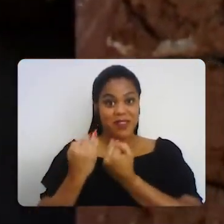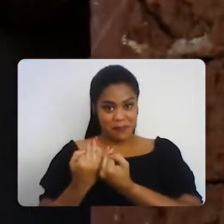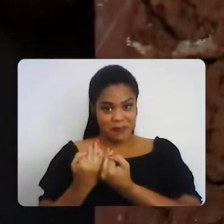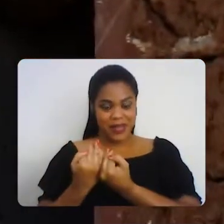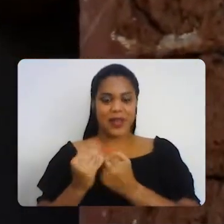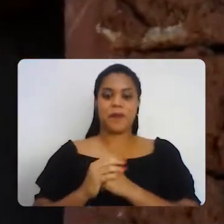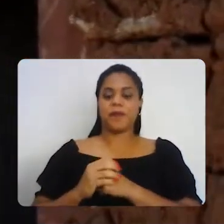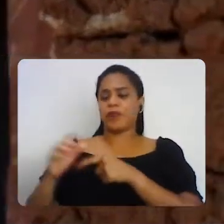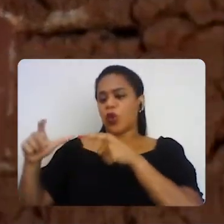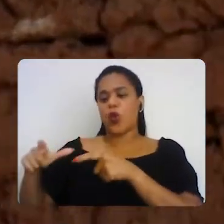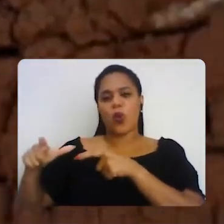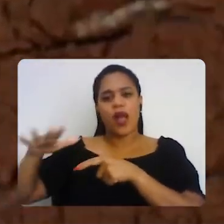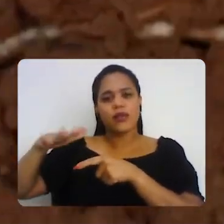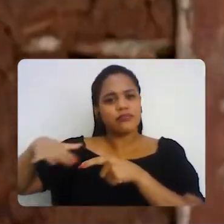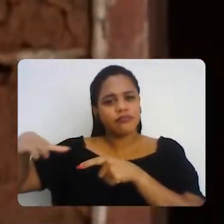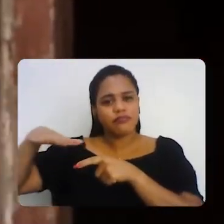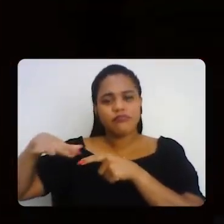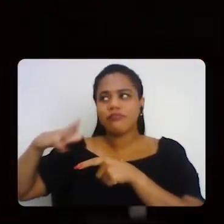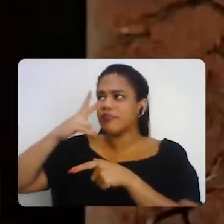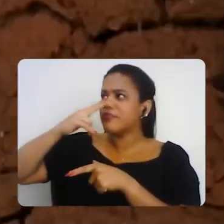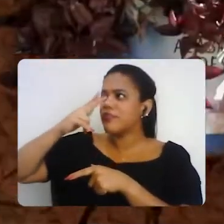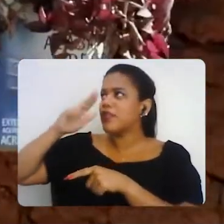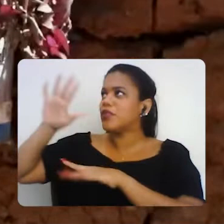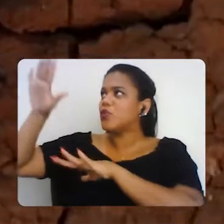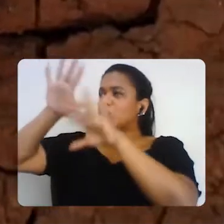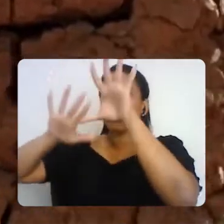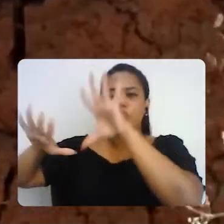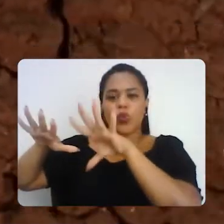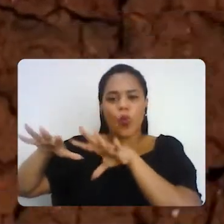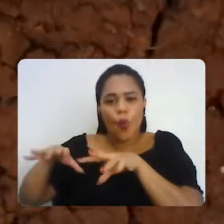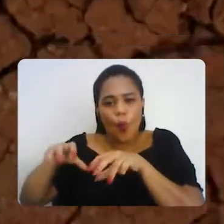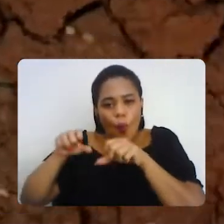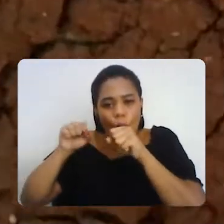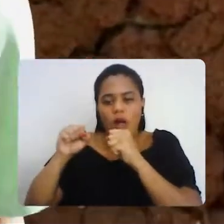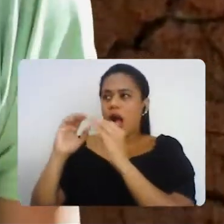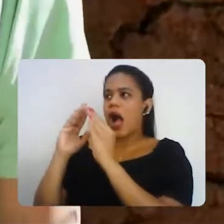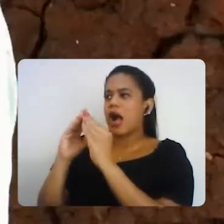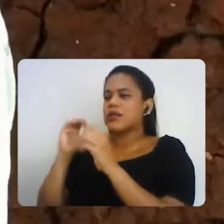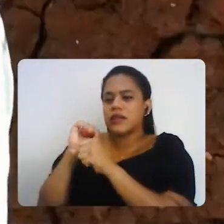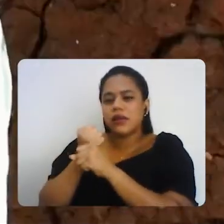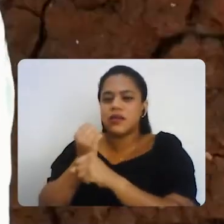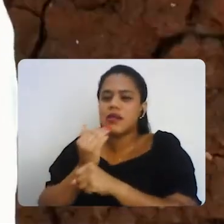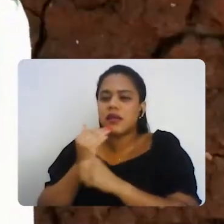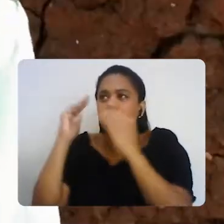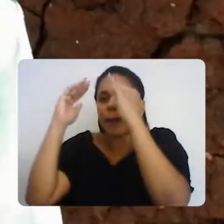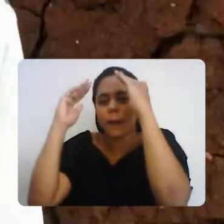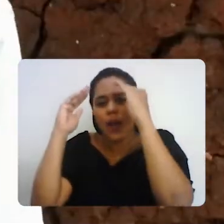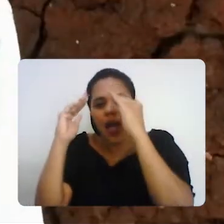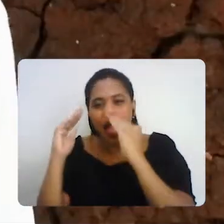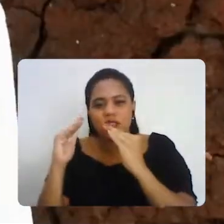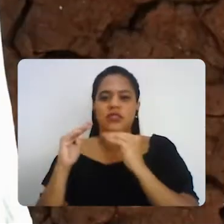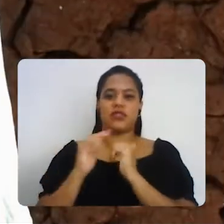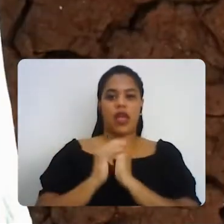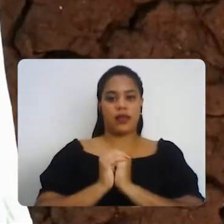dos pais, uma ambiência dessa assim, no meio da caatinga, uma casa de adobe,